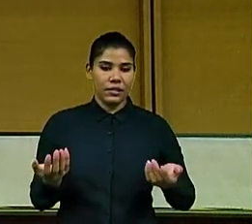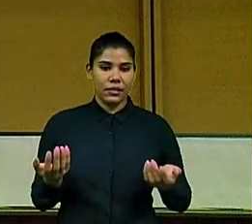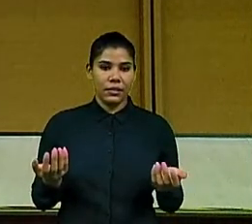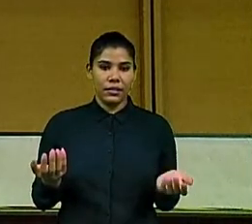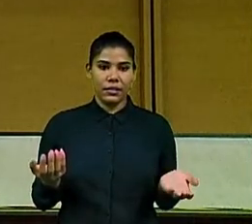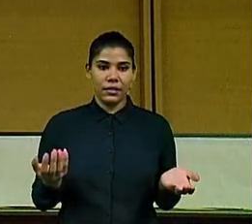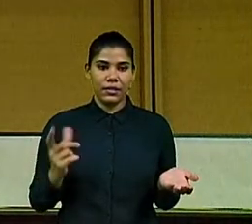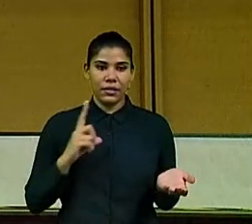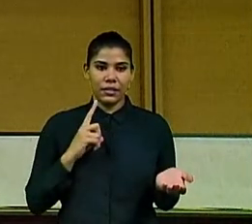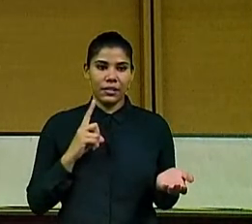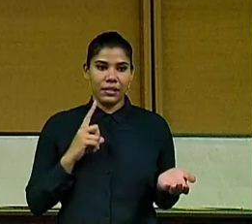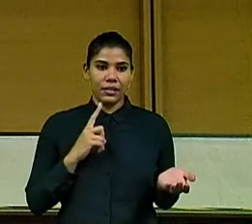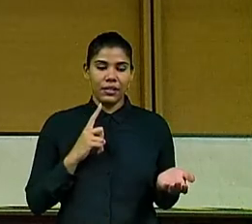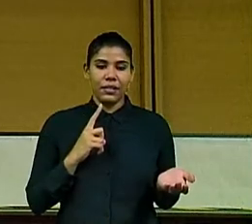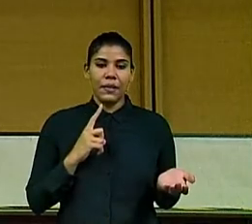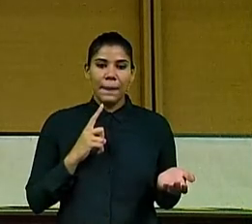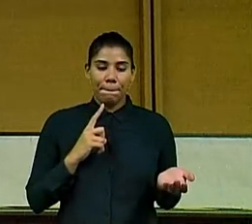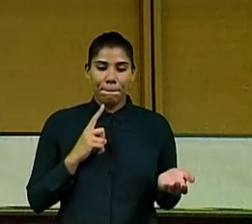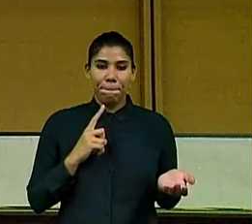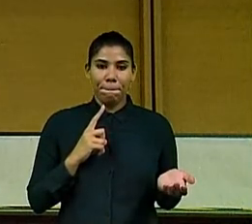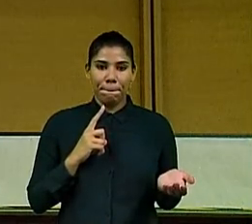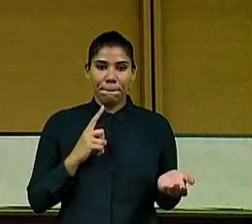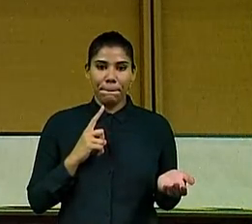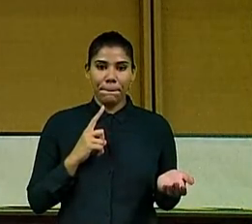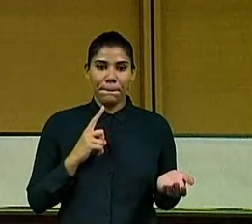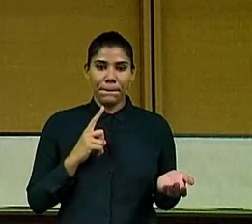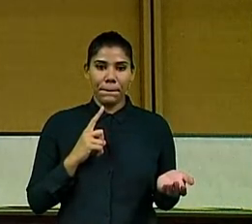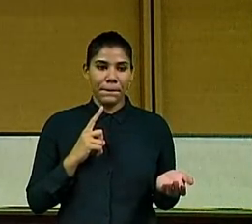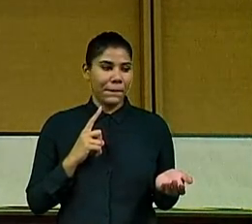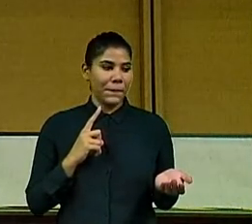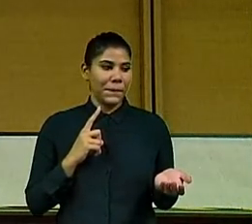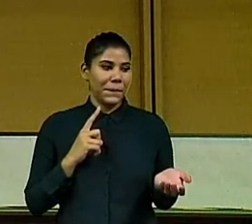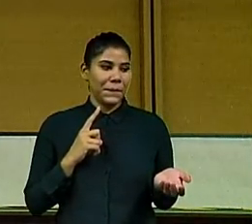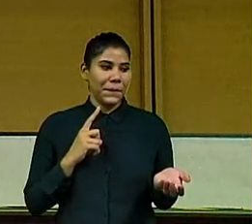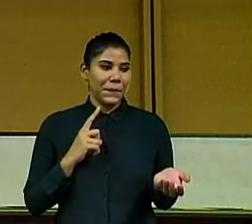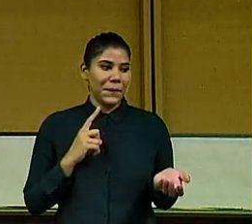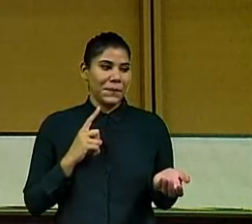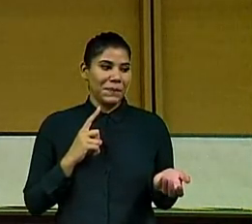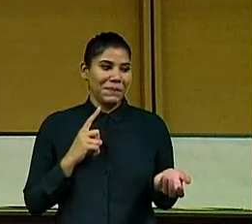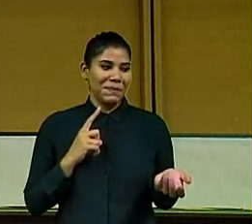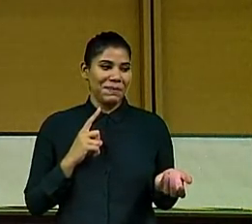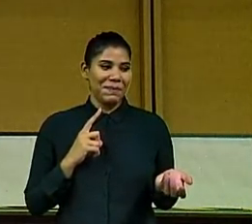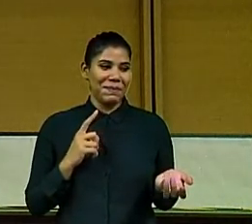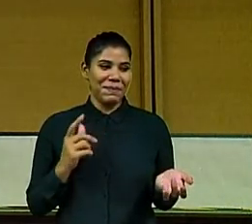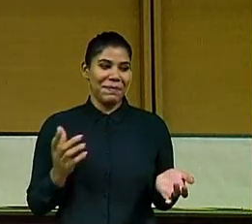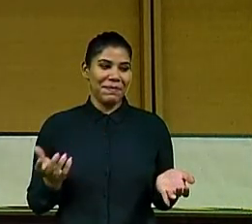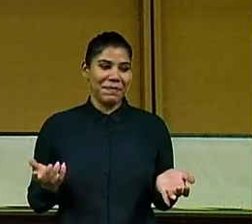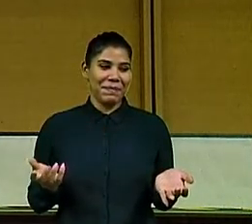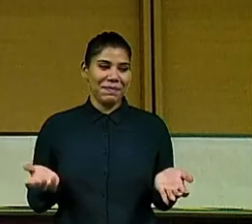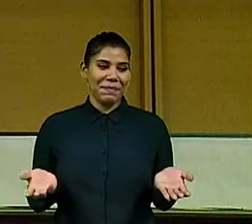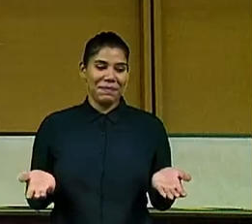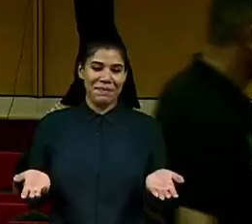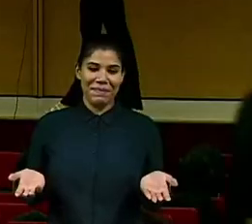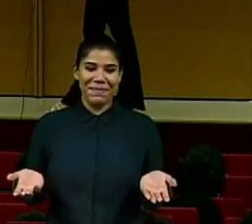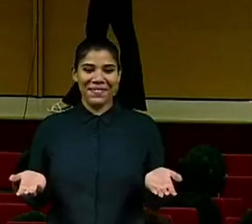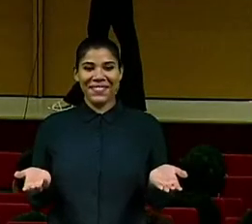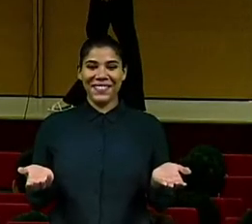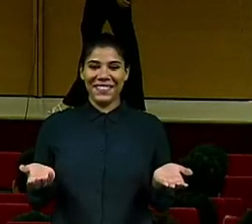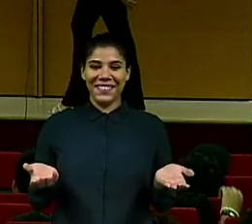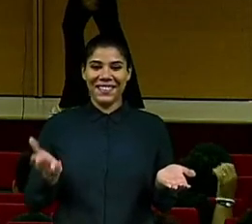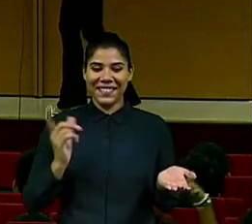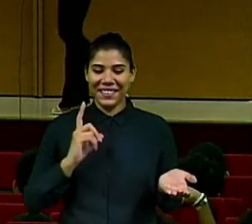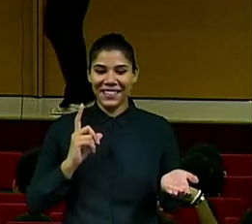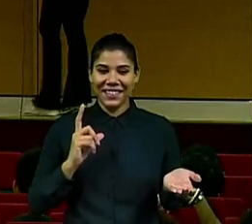Cardoso do primeiro mandato dele é essa emenda constitucional aprovará o segundo mandato tá para os cargos